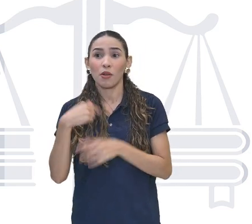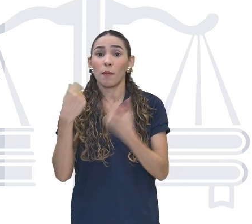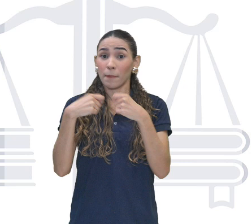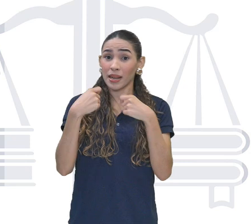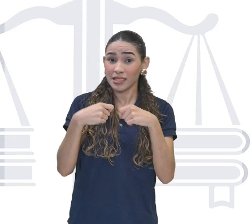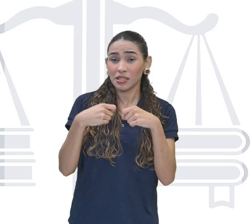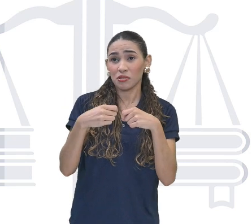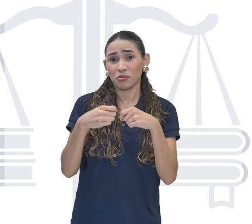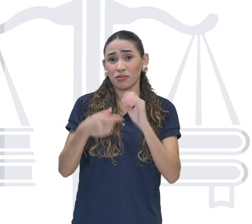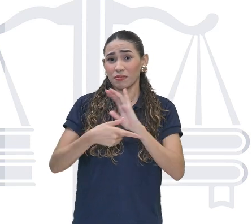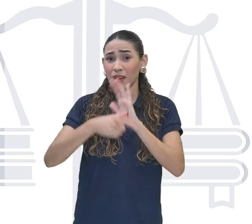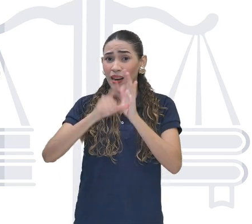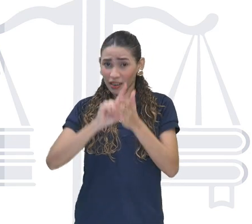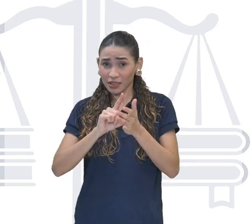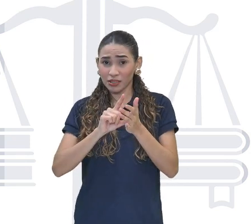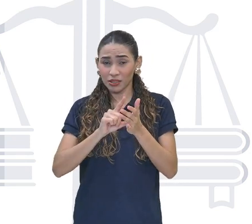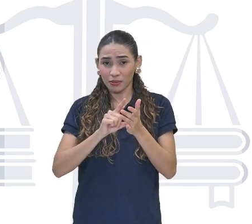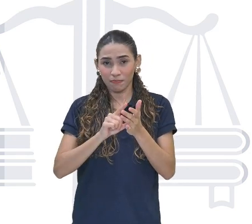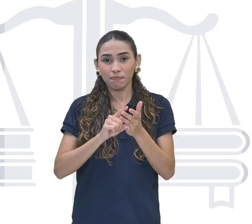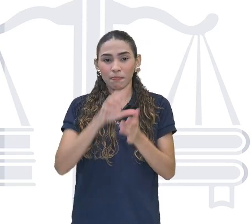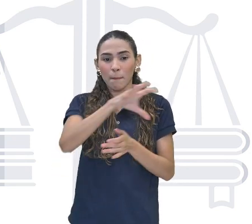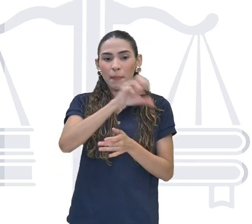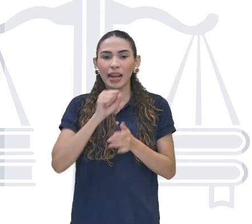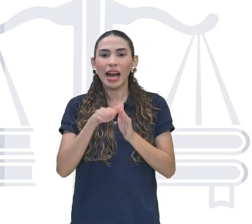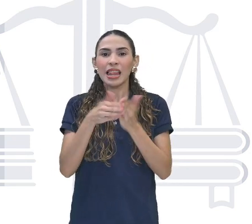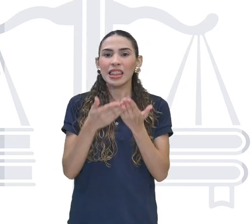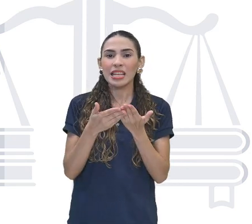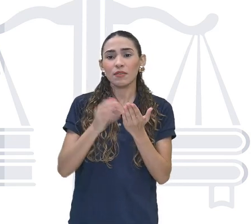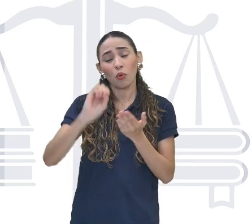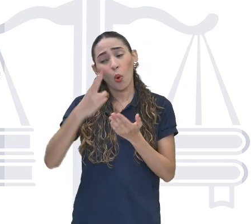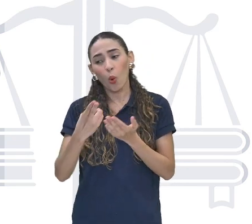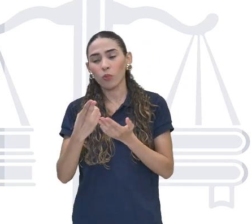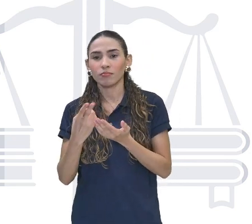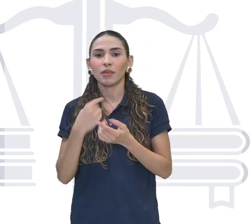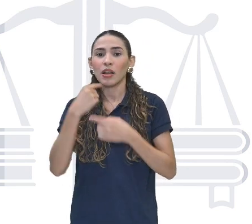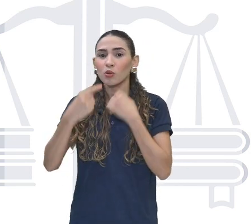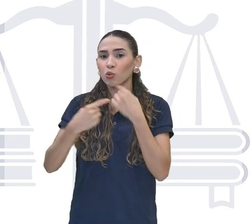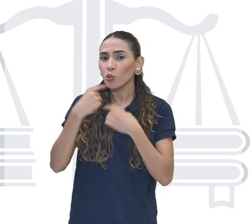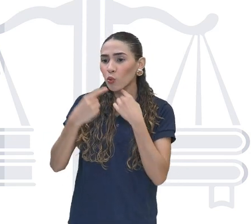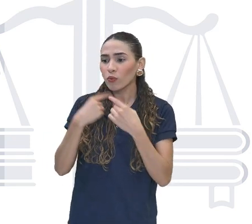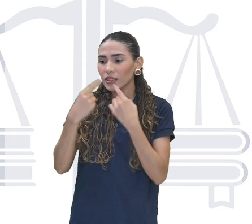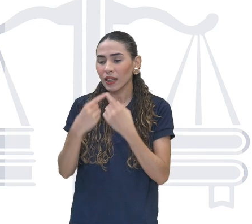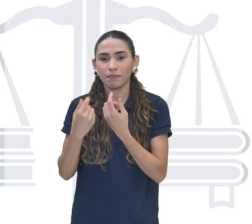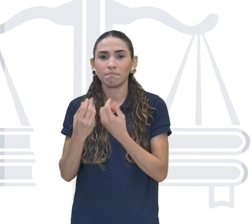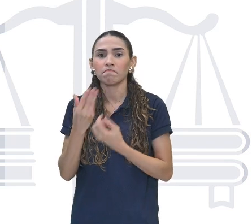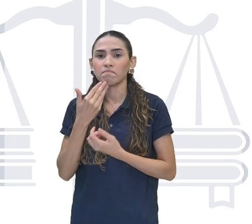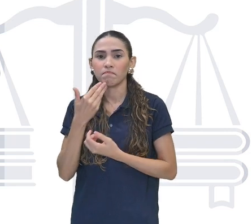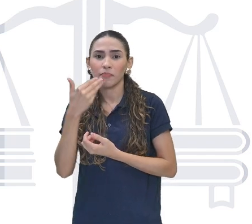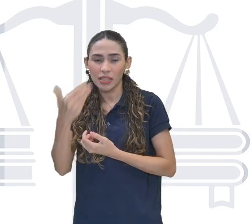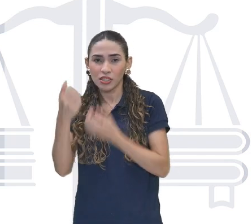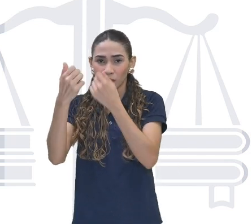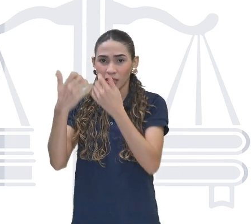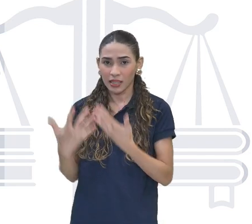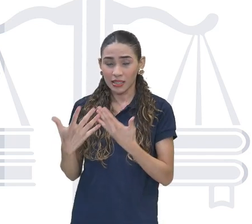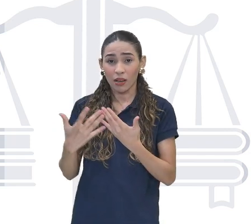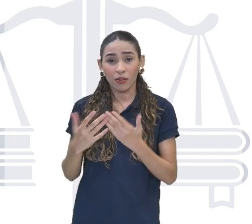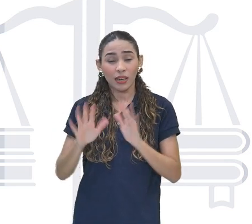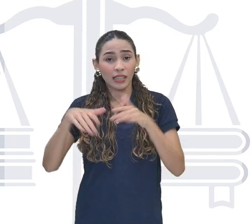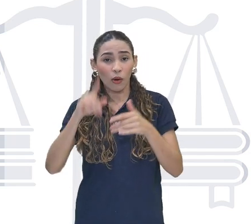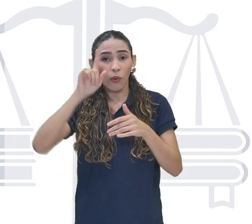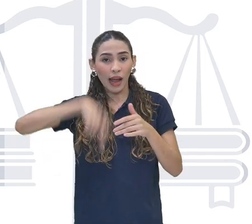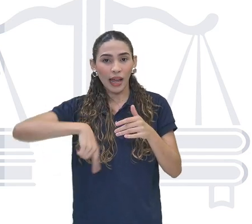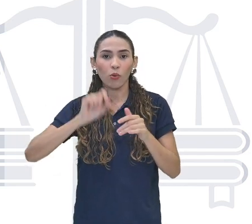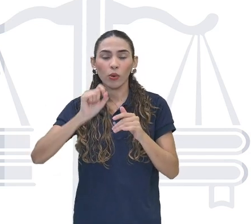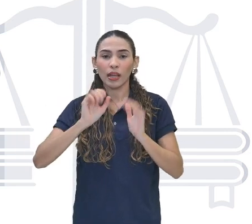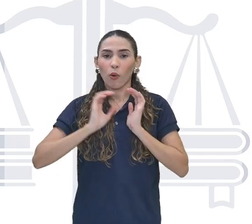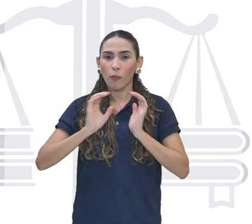consultar um livro, eu vou consultar um colega, eu vou tirar uma dúvida com o meu professor. Então, são comportamentos que você